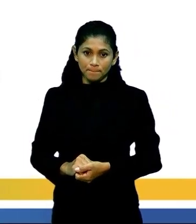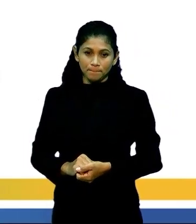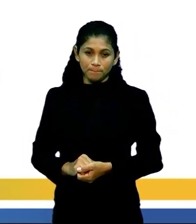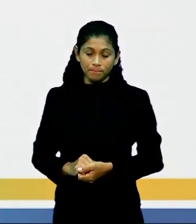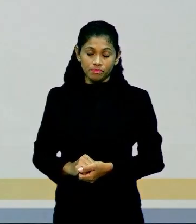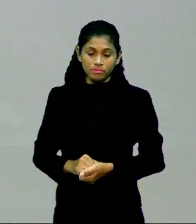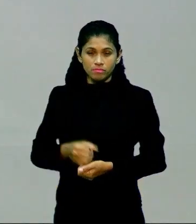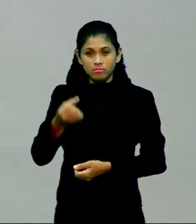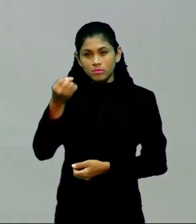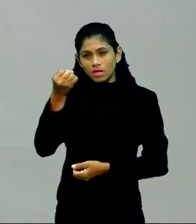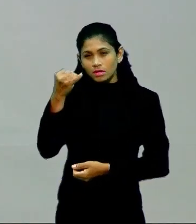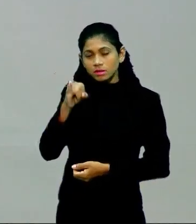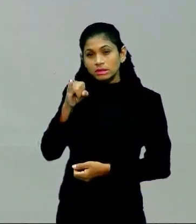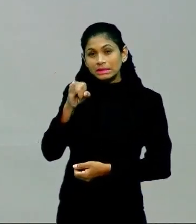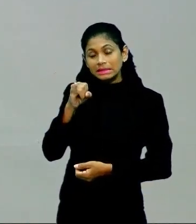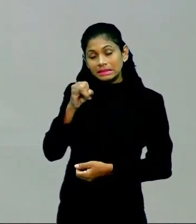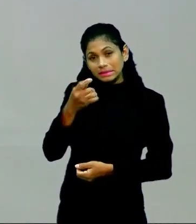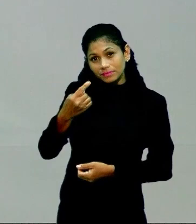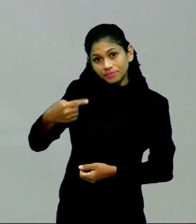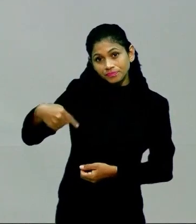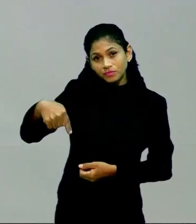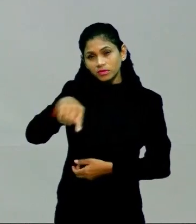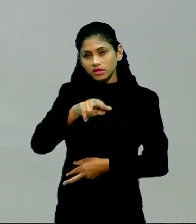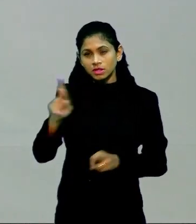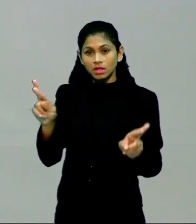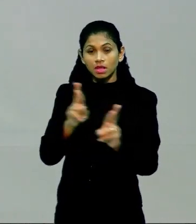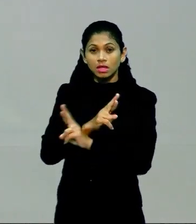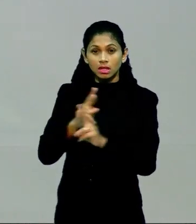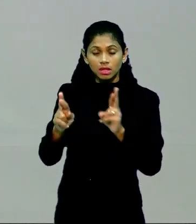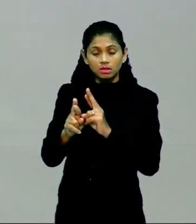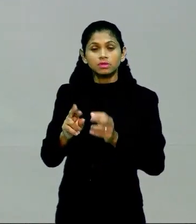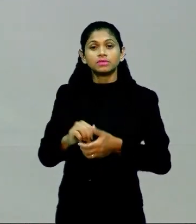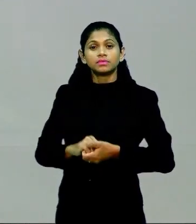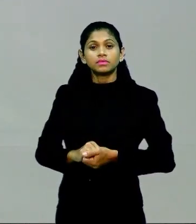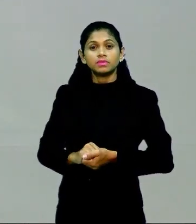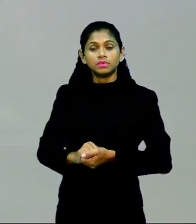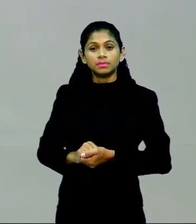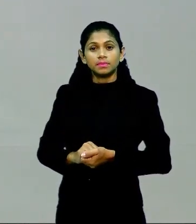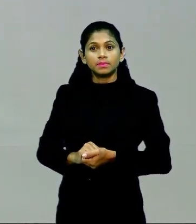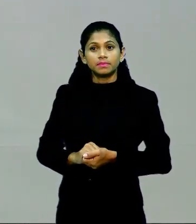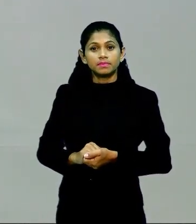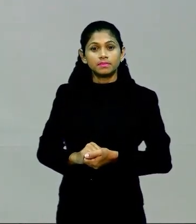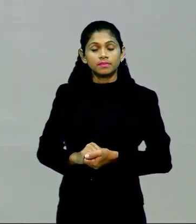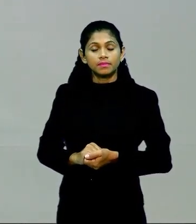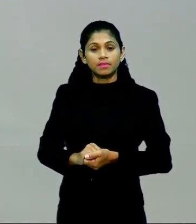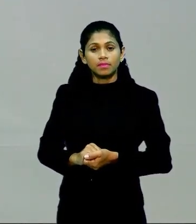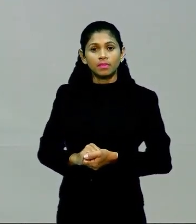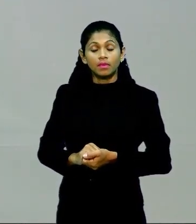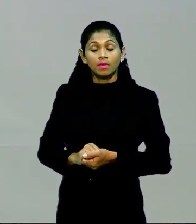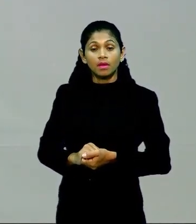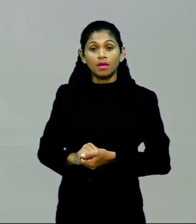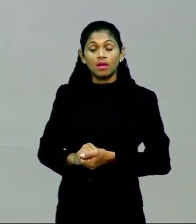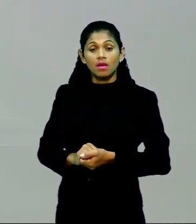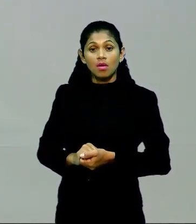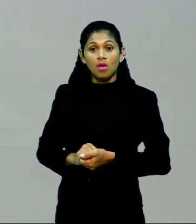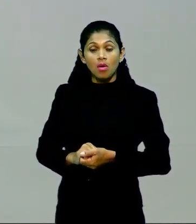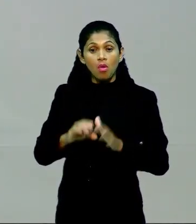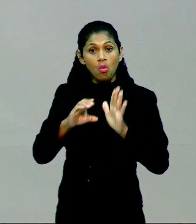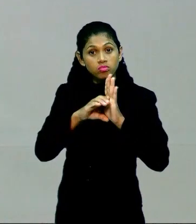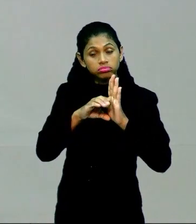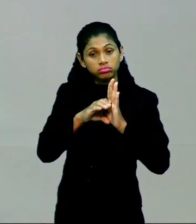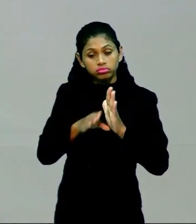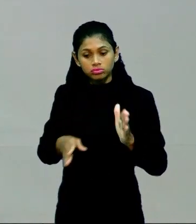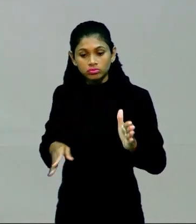Se vocês fizerem também uma associação, vocês vão ver que para que o conteúdo chegue às